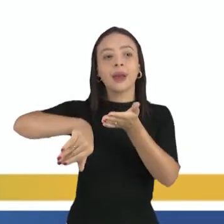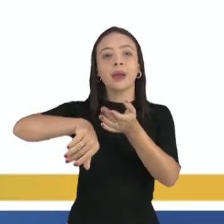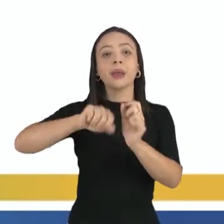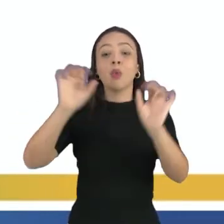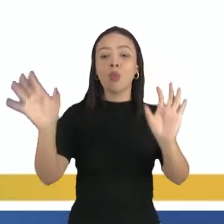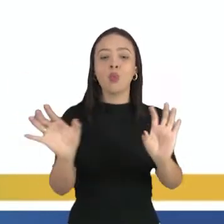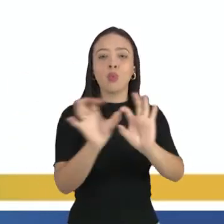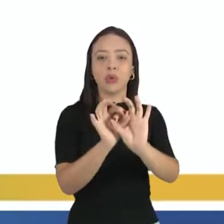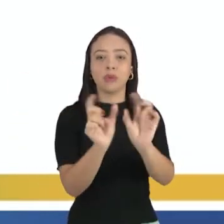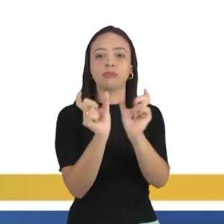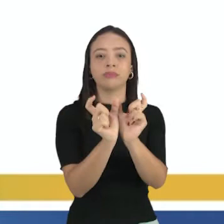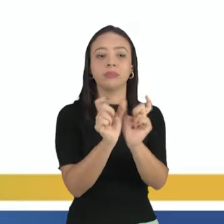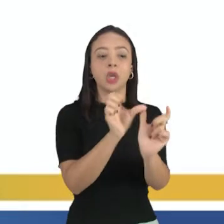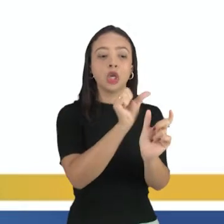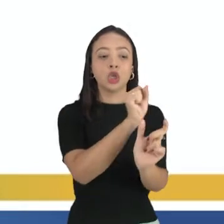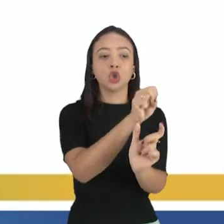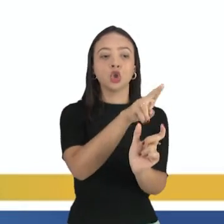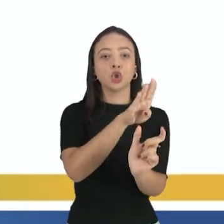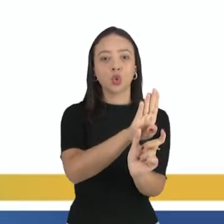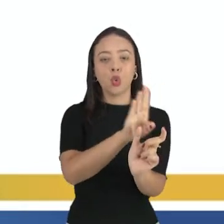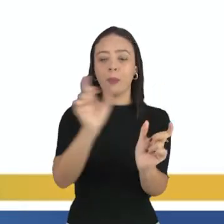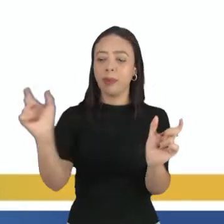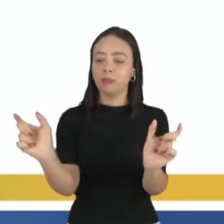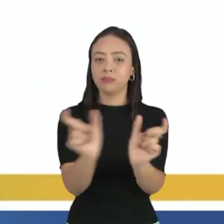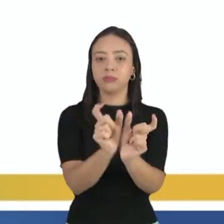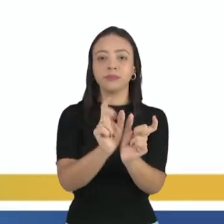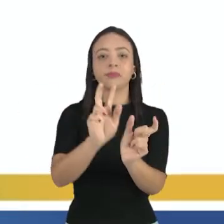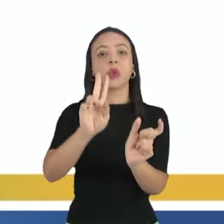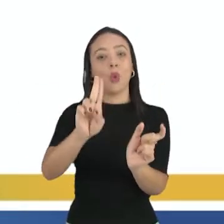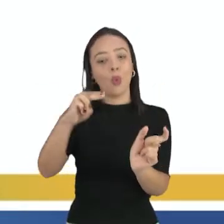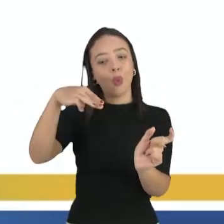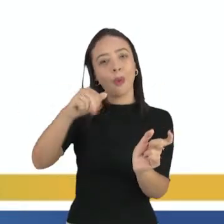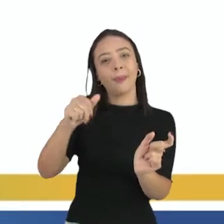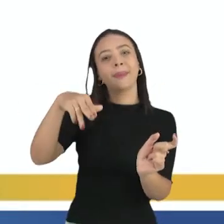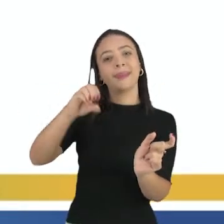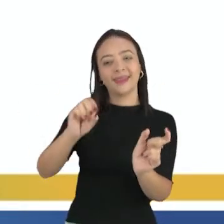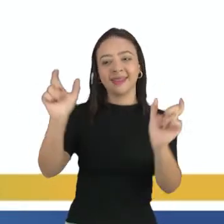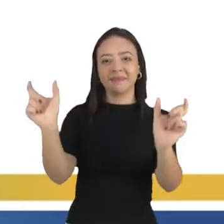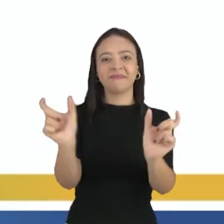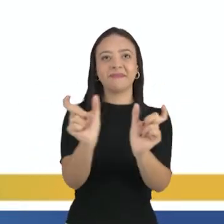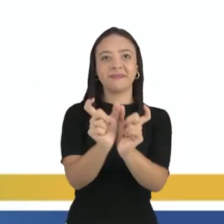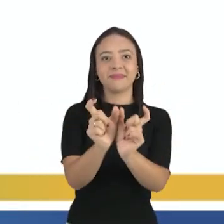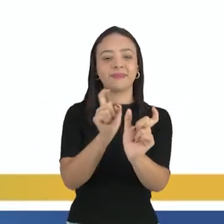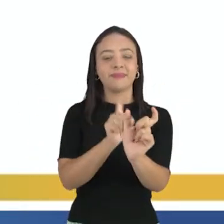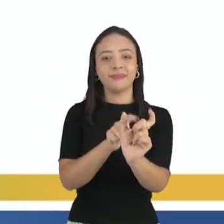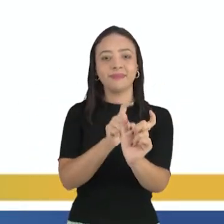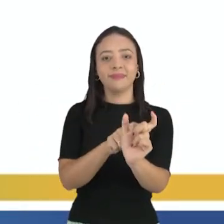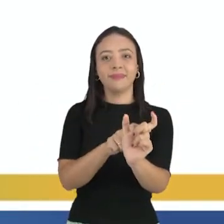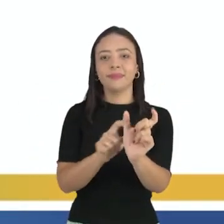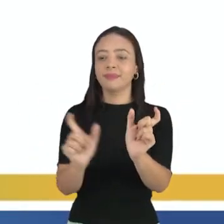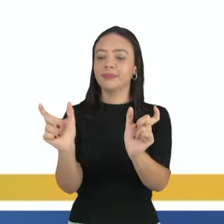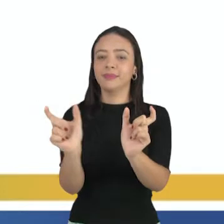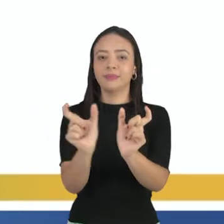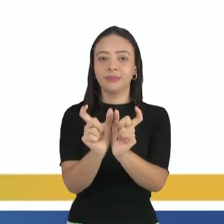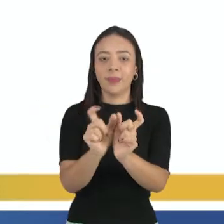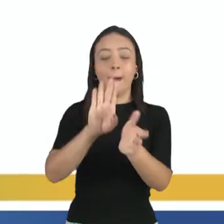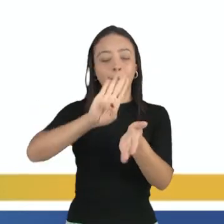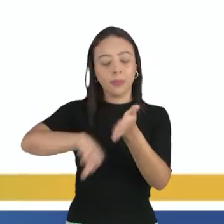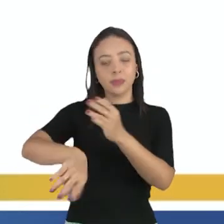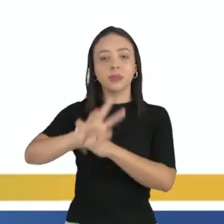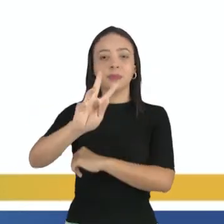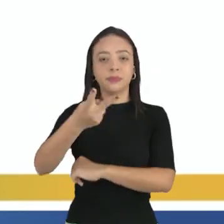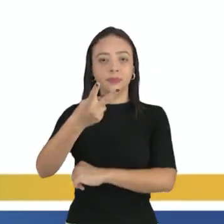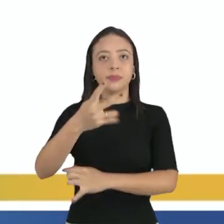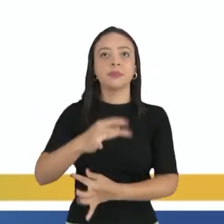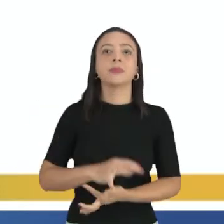as duas. Sub-humano juntou, ok? Nós temos o sub, que é o nosso prefixo, e o humano, mas o